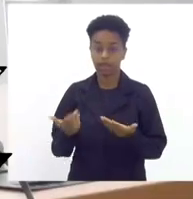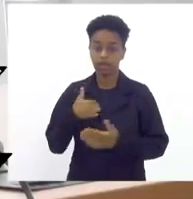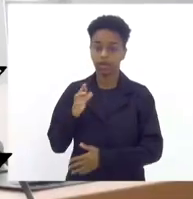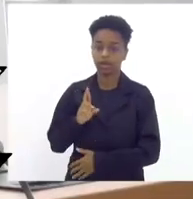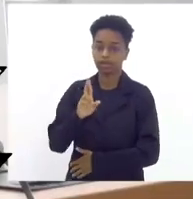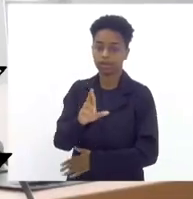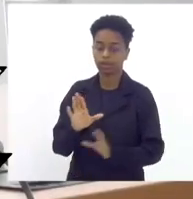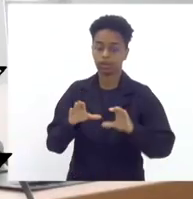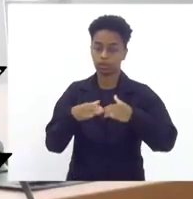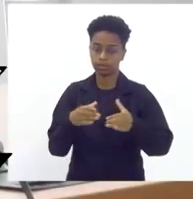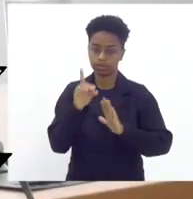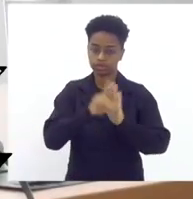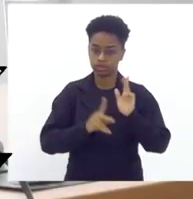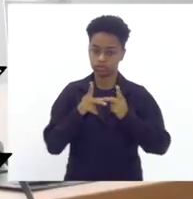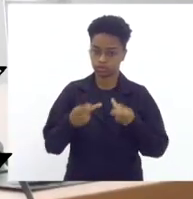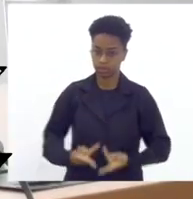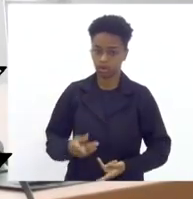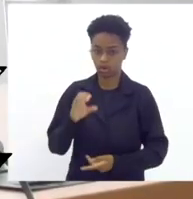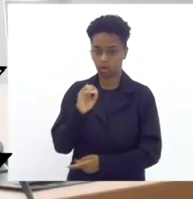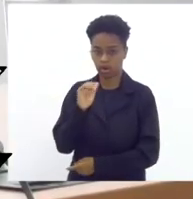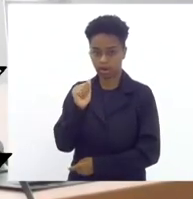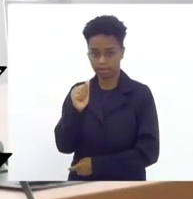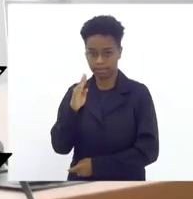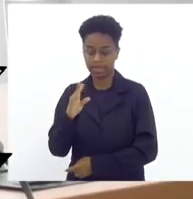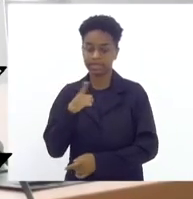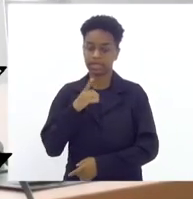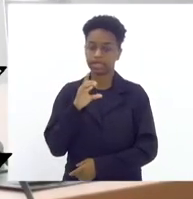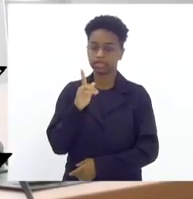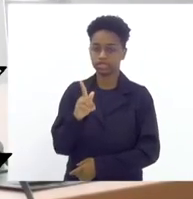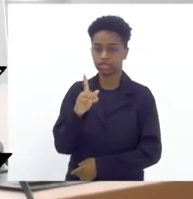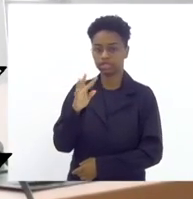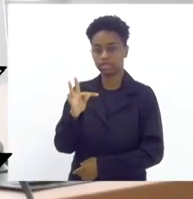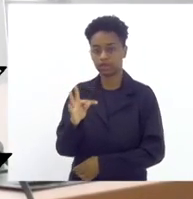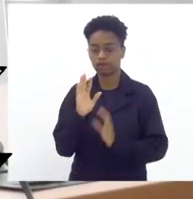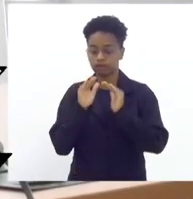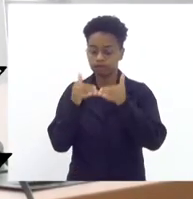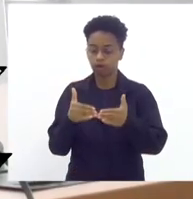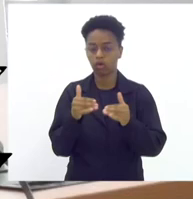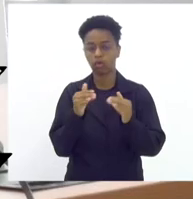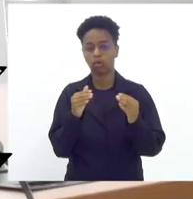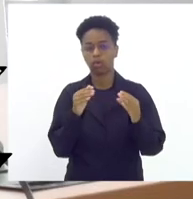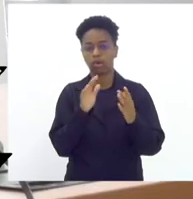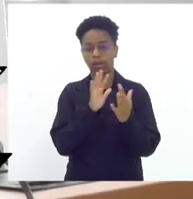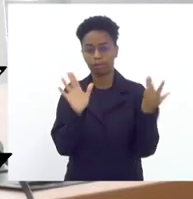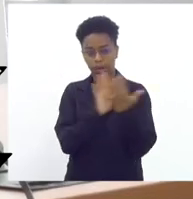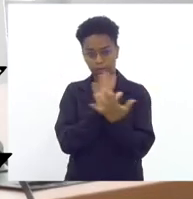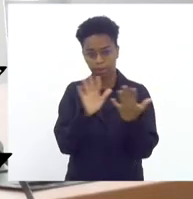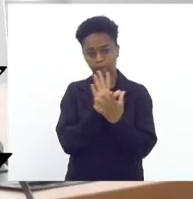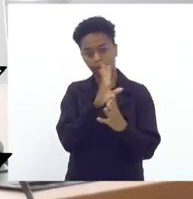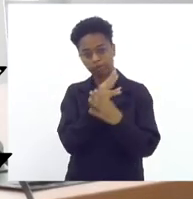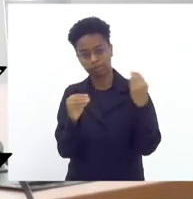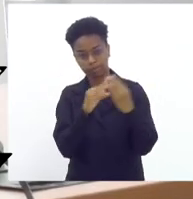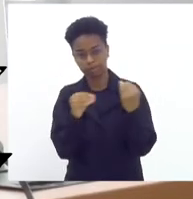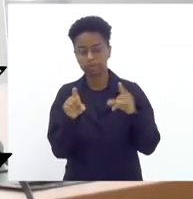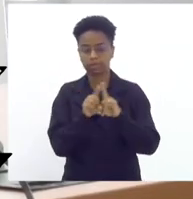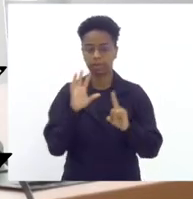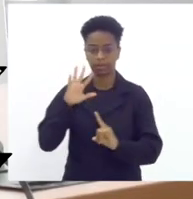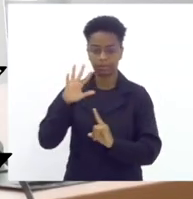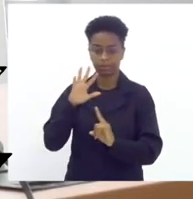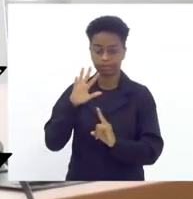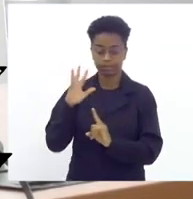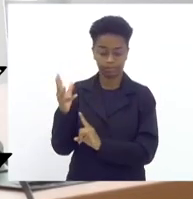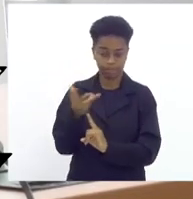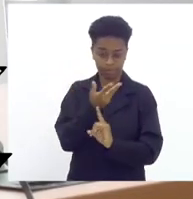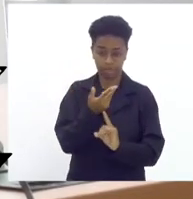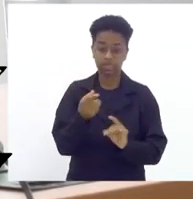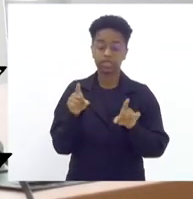comissão de direitos humanos da OAB a gente tem um GT específico que é o GT de fluxos migratórios e meio ambiente que é o que trabalha com a temática então do